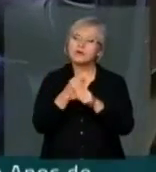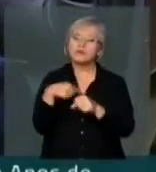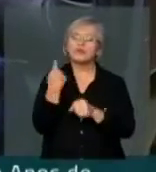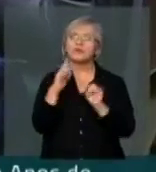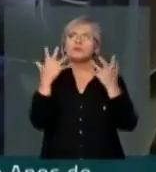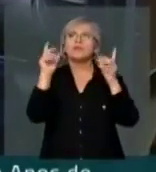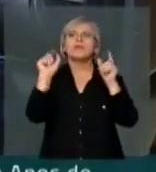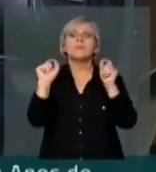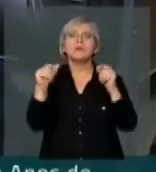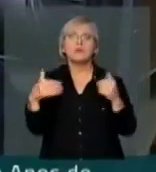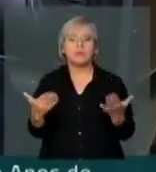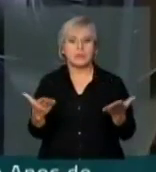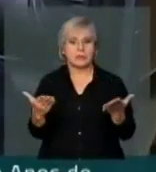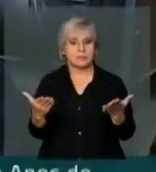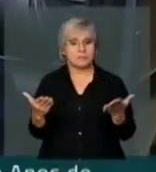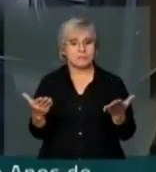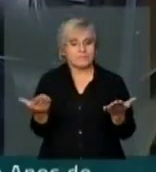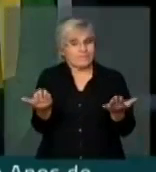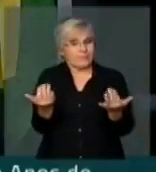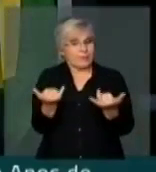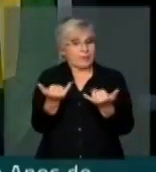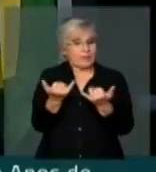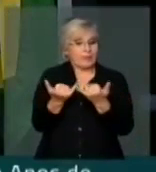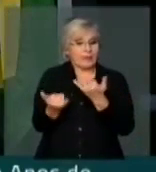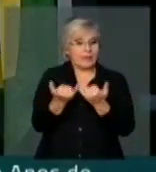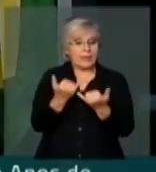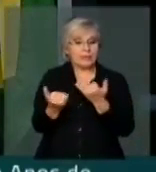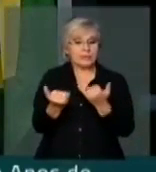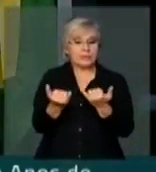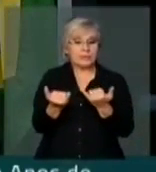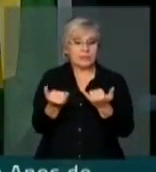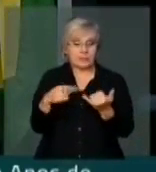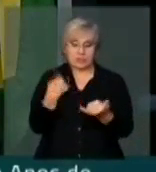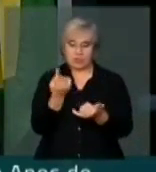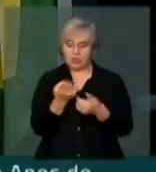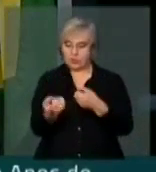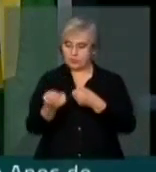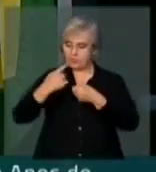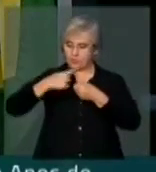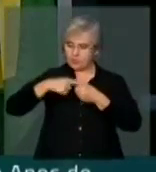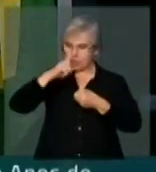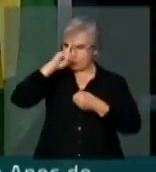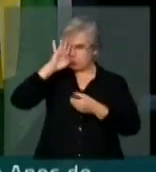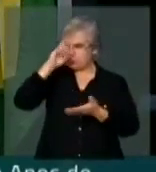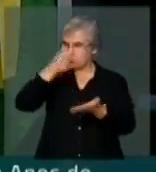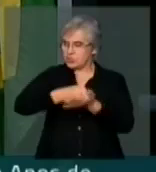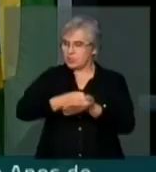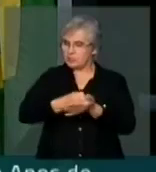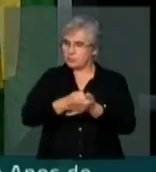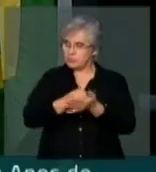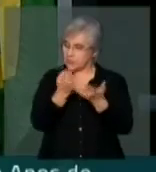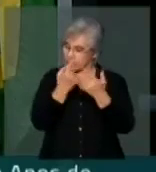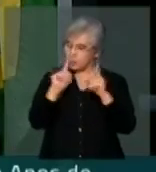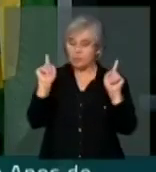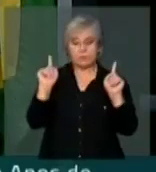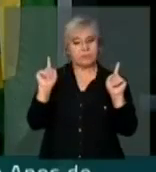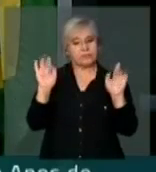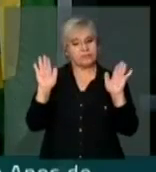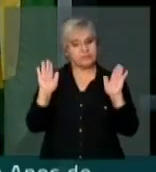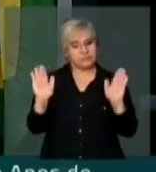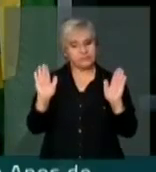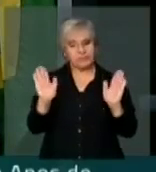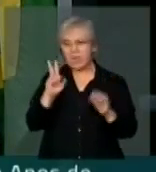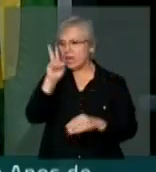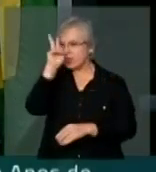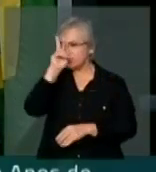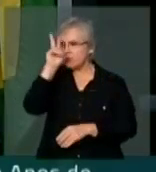celebrar? Felizmente, não parece haver nenhum risco de cairmos novamente em ditadura. No recentíssimo livro História